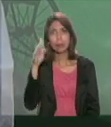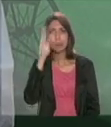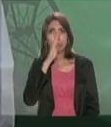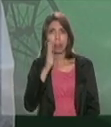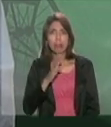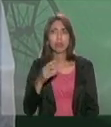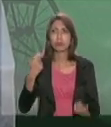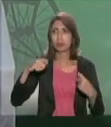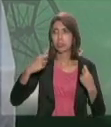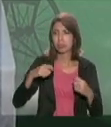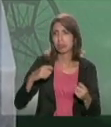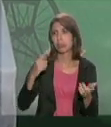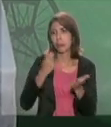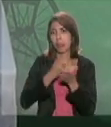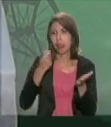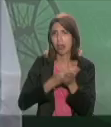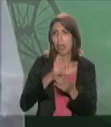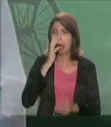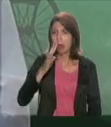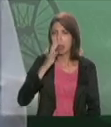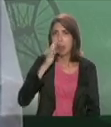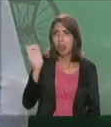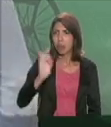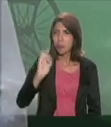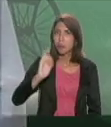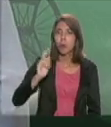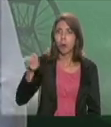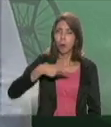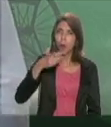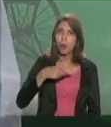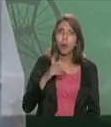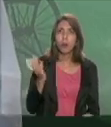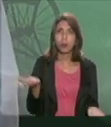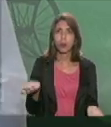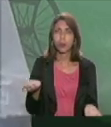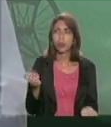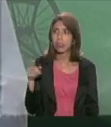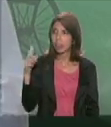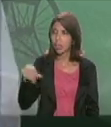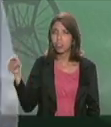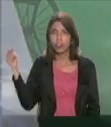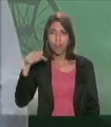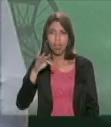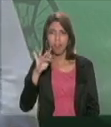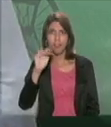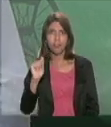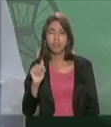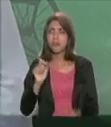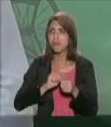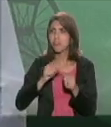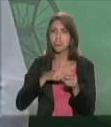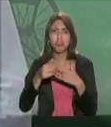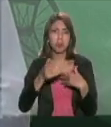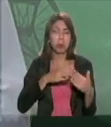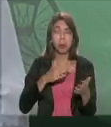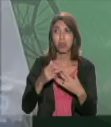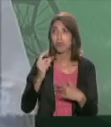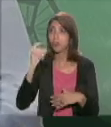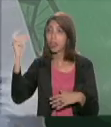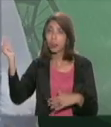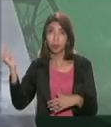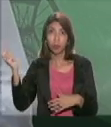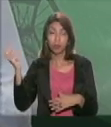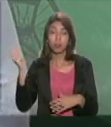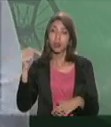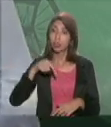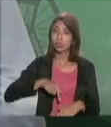para o brasileiro tem que acharcar, o brasileiro tem que fazer todos os impostos imagináveis e possíveis. E eles vêm aqui na nossa casa, fazem o que querem, vão